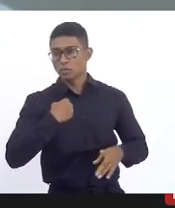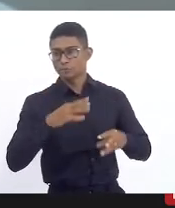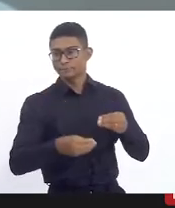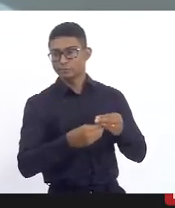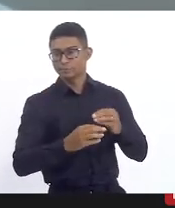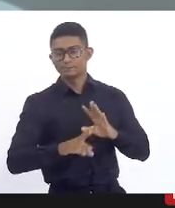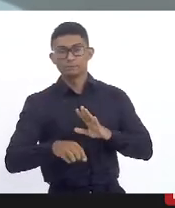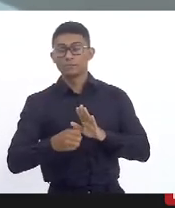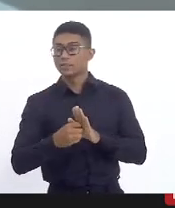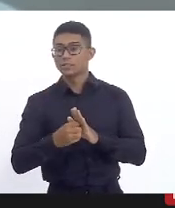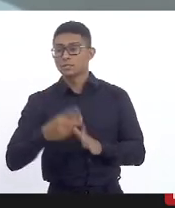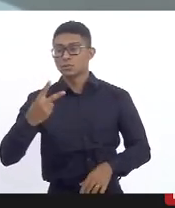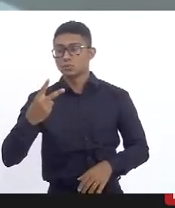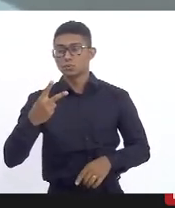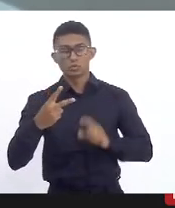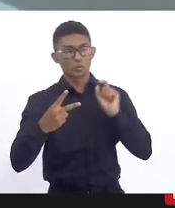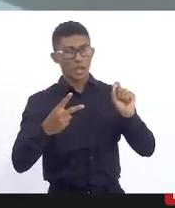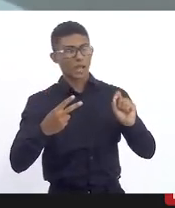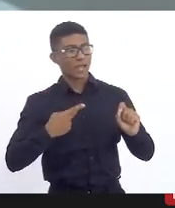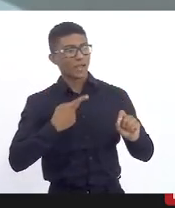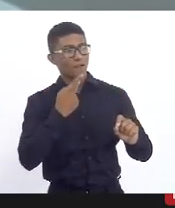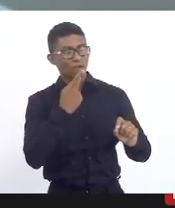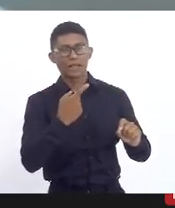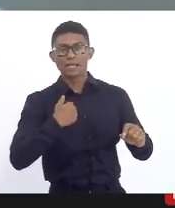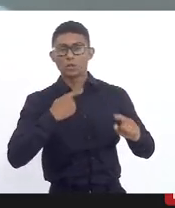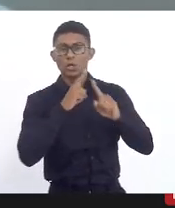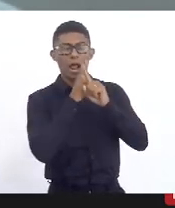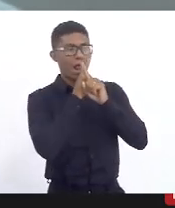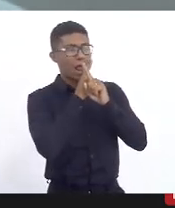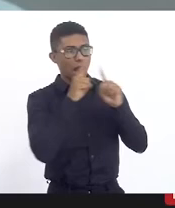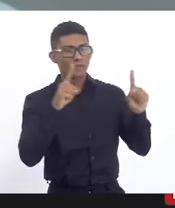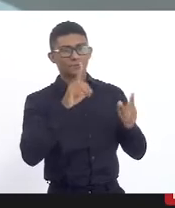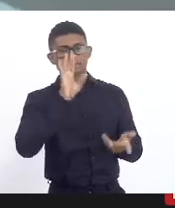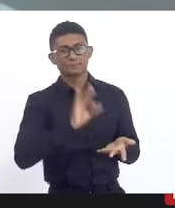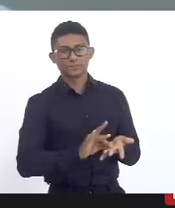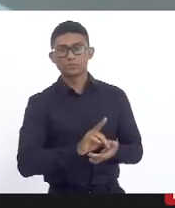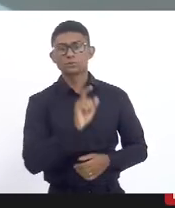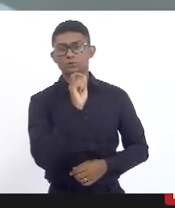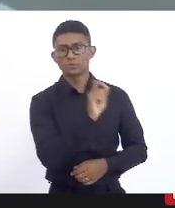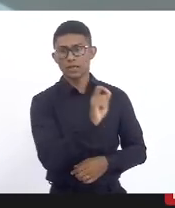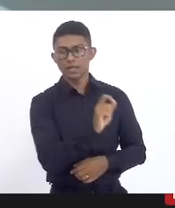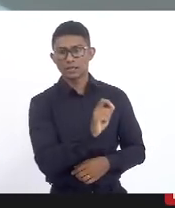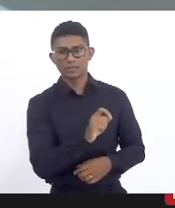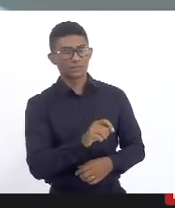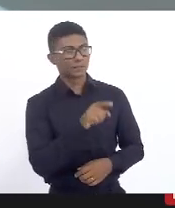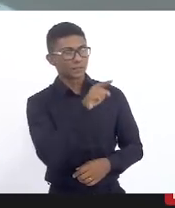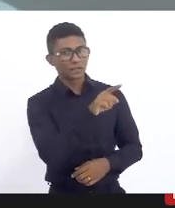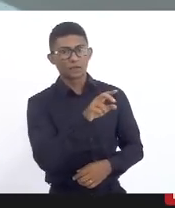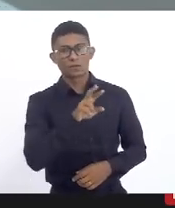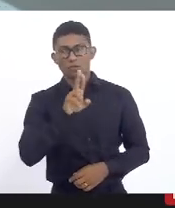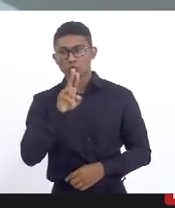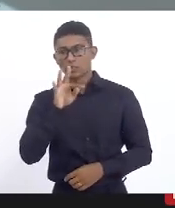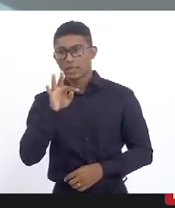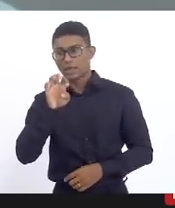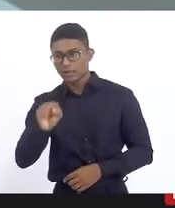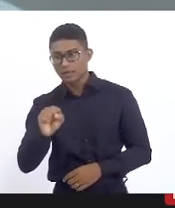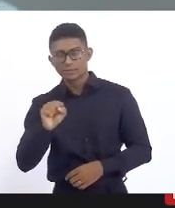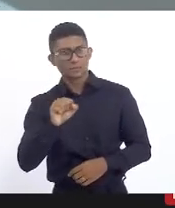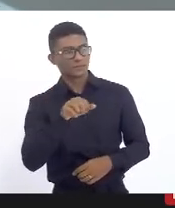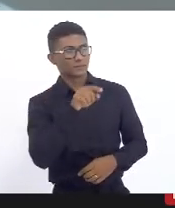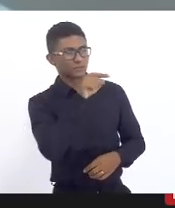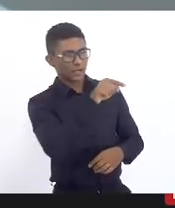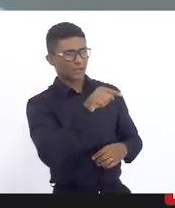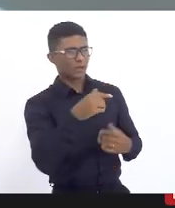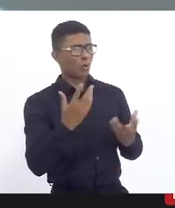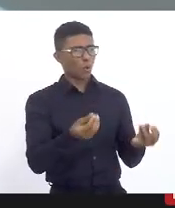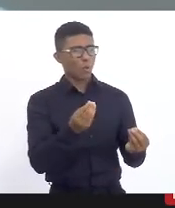que eu queria falar é fazer uma crítica severa à implantação dessas UTEs da forma que foi